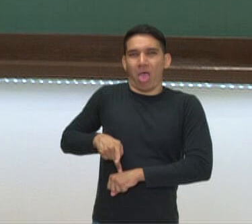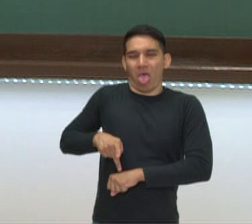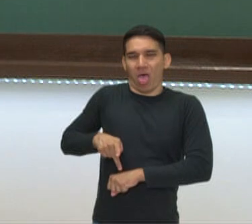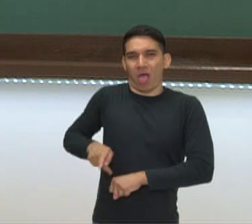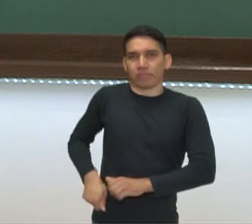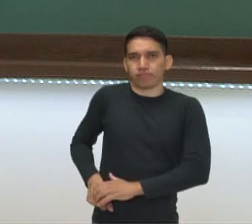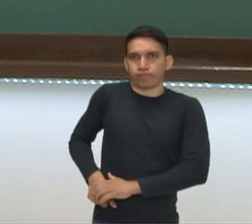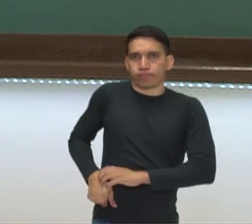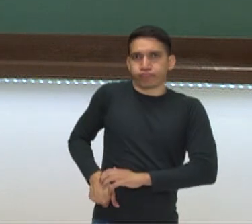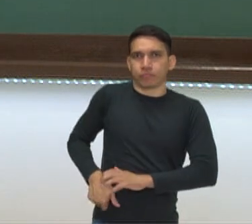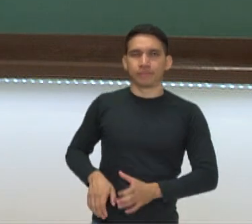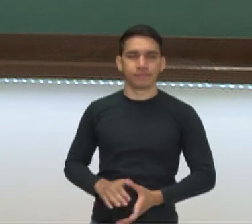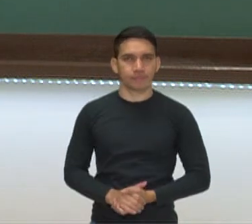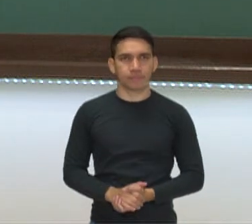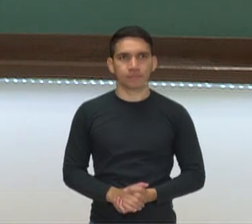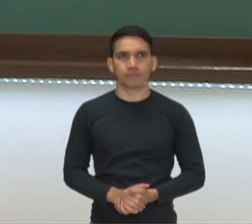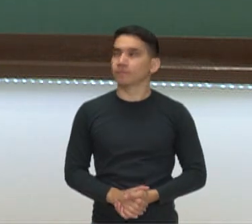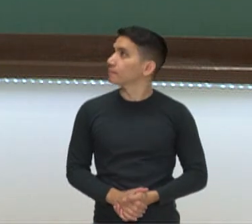rins.